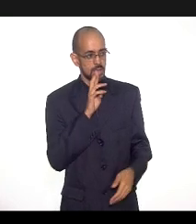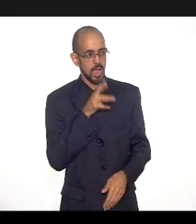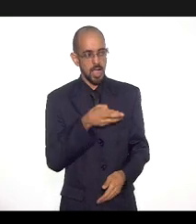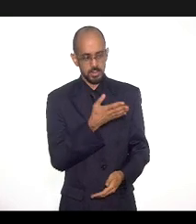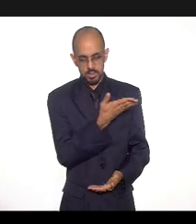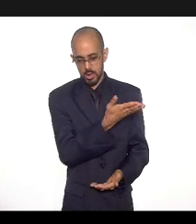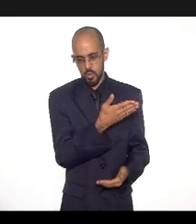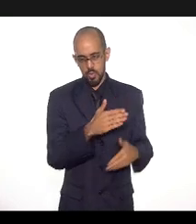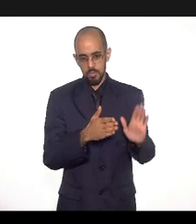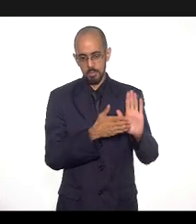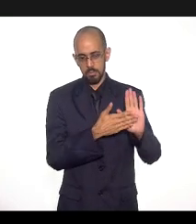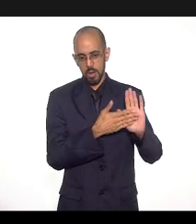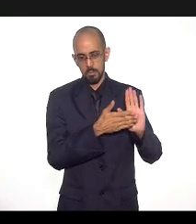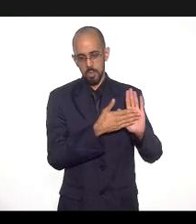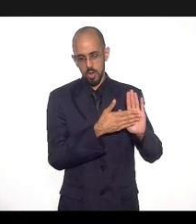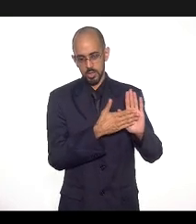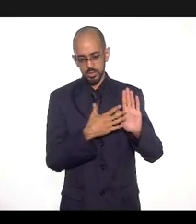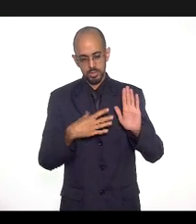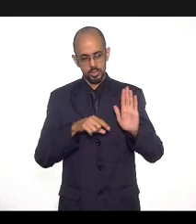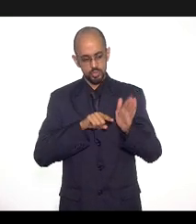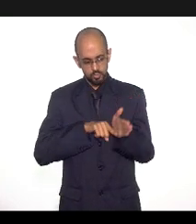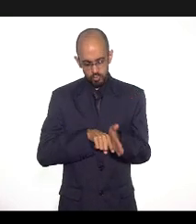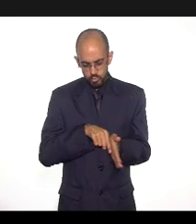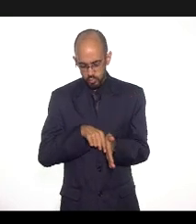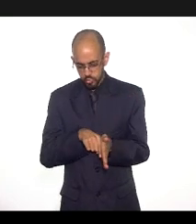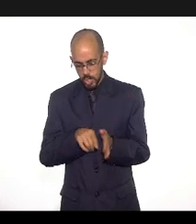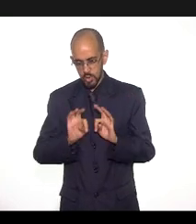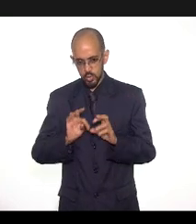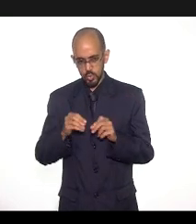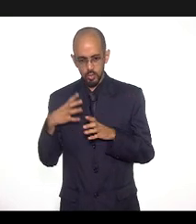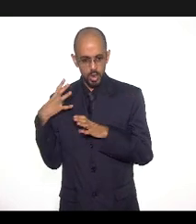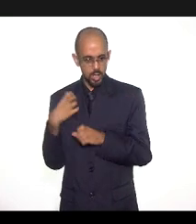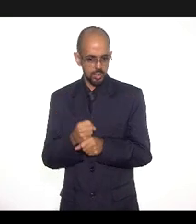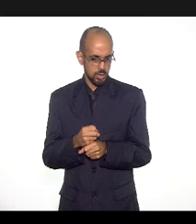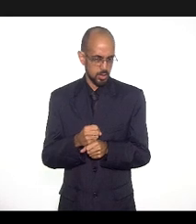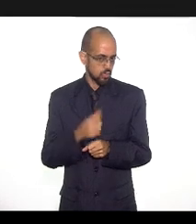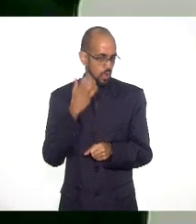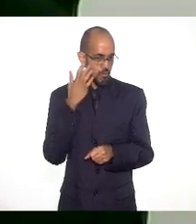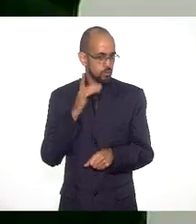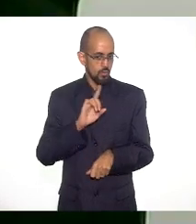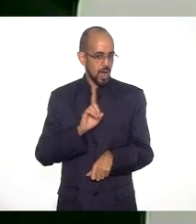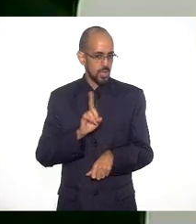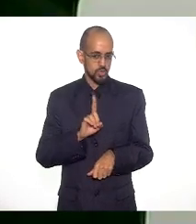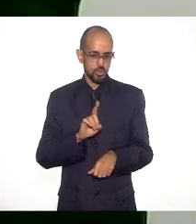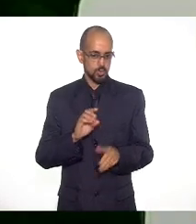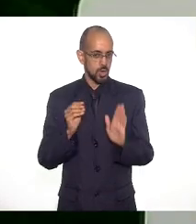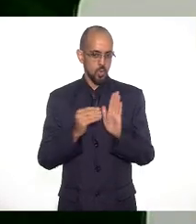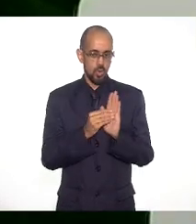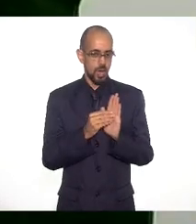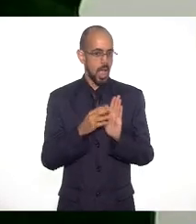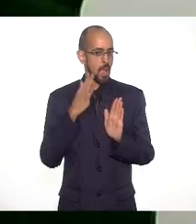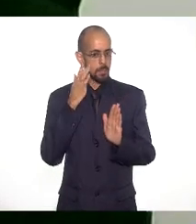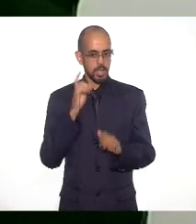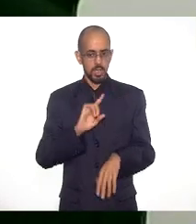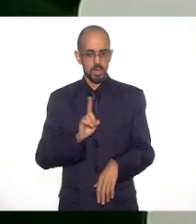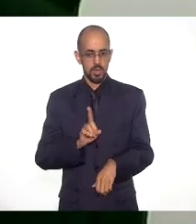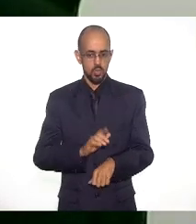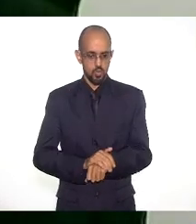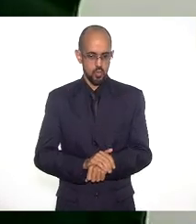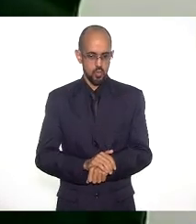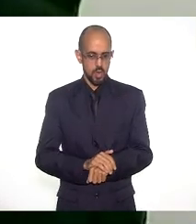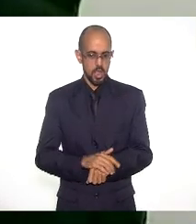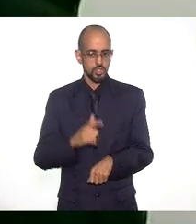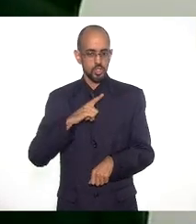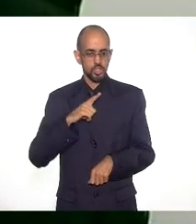opinião, um apanhado e aglutinarmos todos. Não será fácil para colocar isso em pauta amanhã. Nós temos um problema,